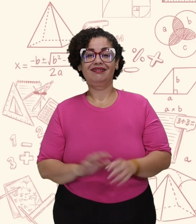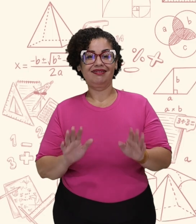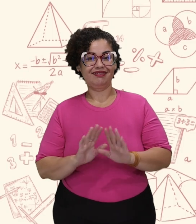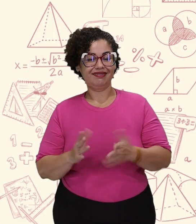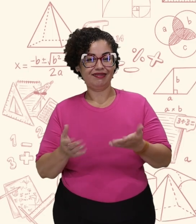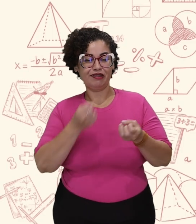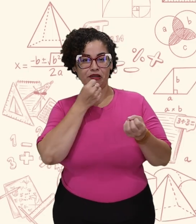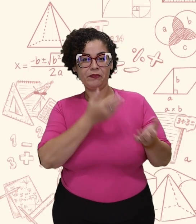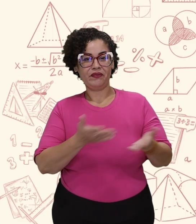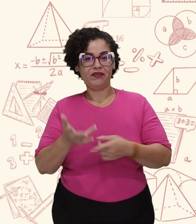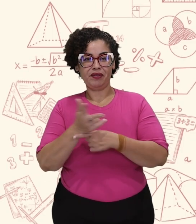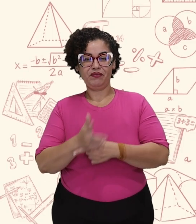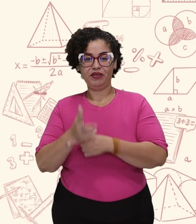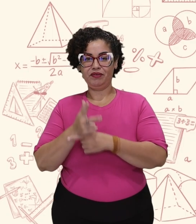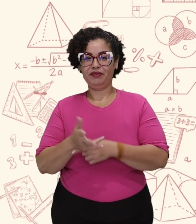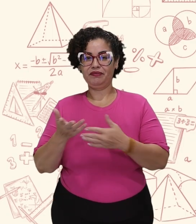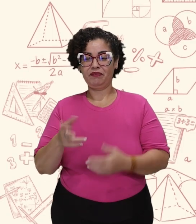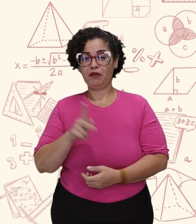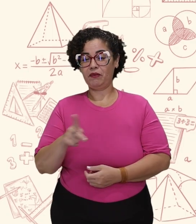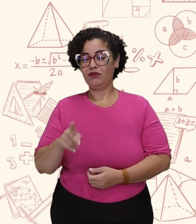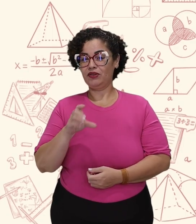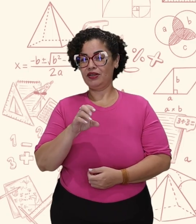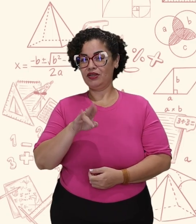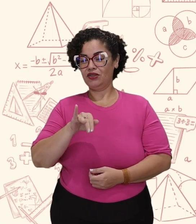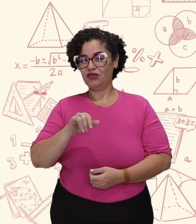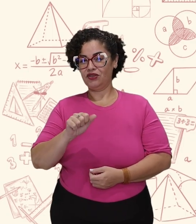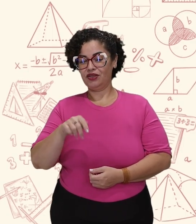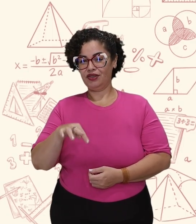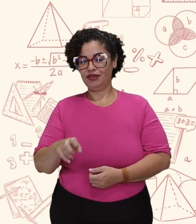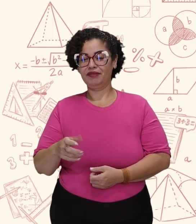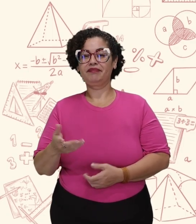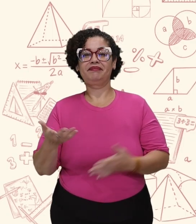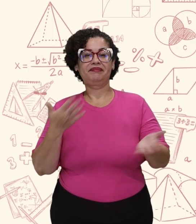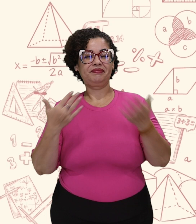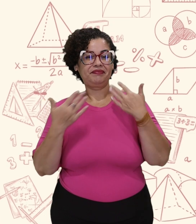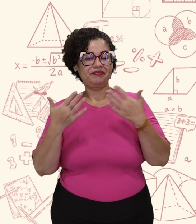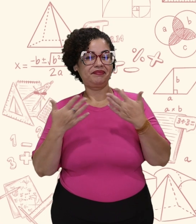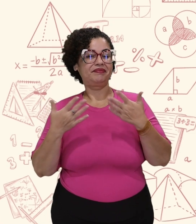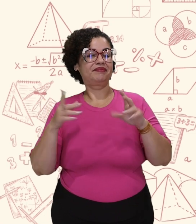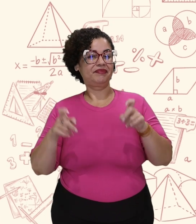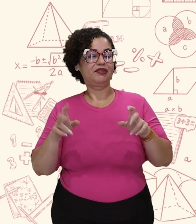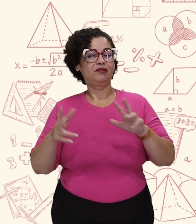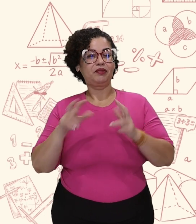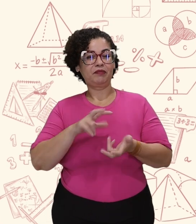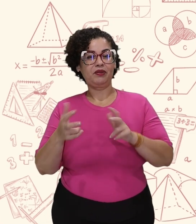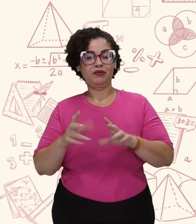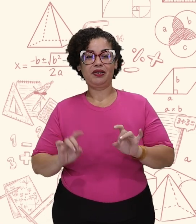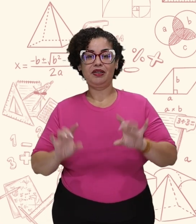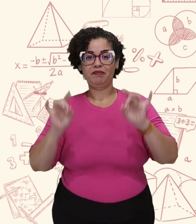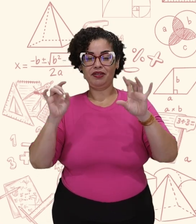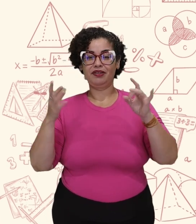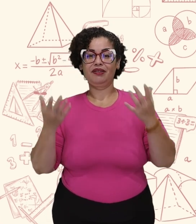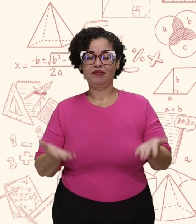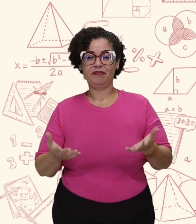Olá, pessoal. Bem-vindos a essa videoaula. Eu sou a professora Cristiane Souza e a nossa conversa é sobre um